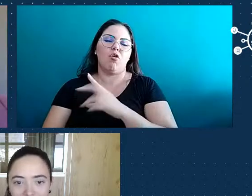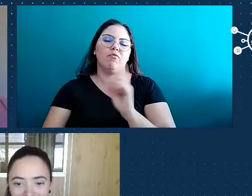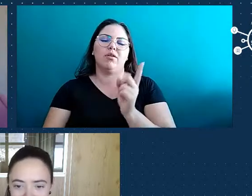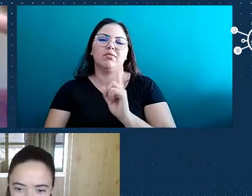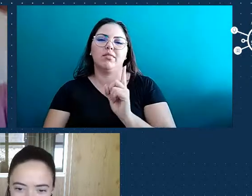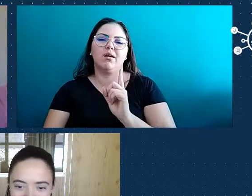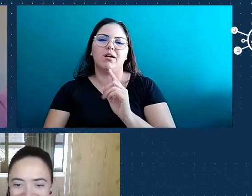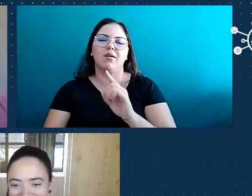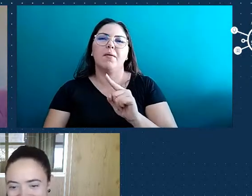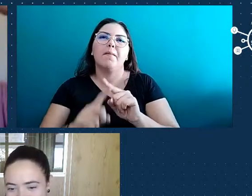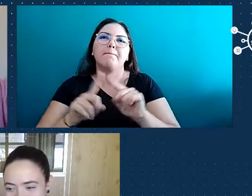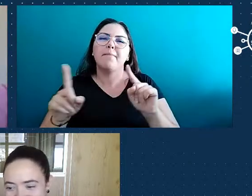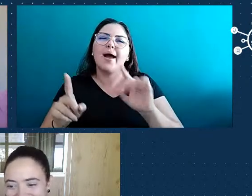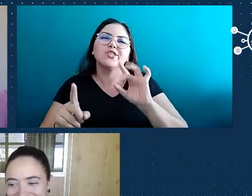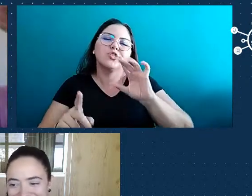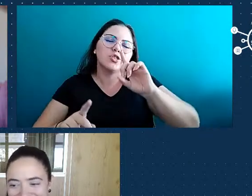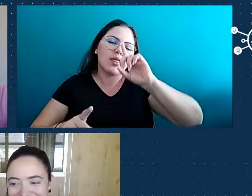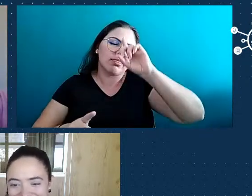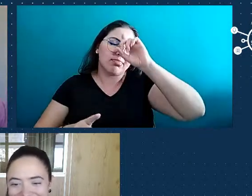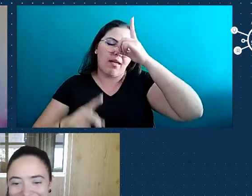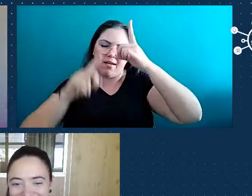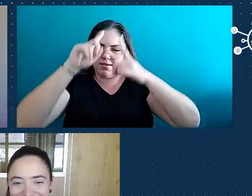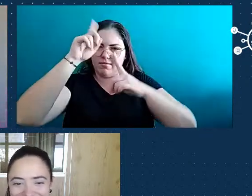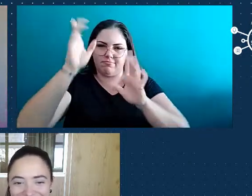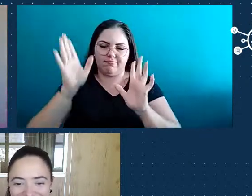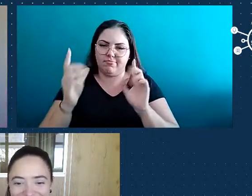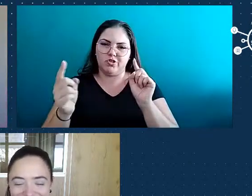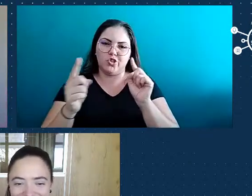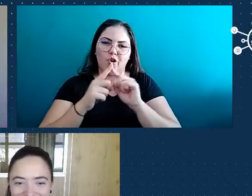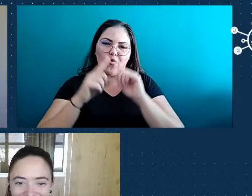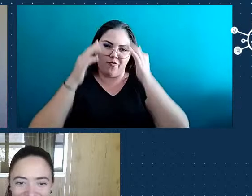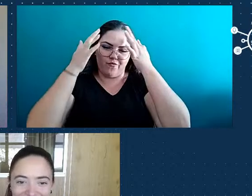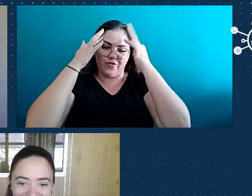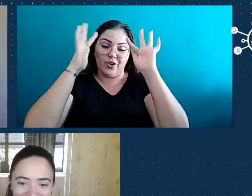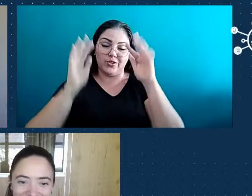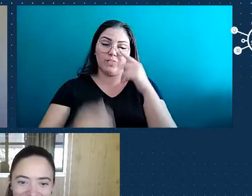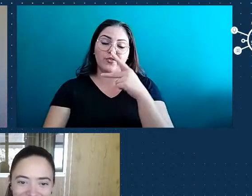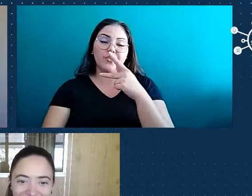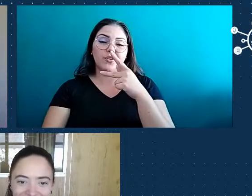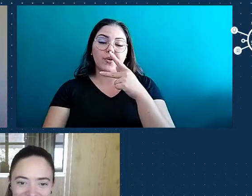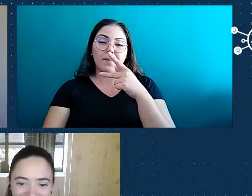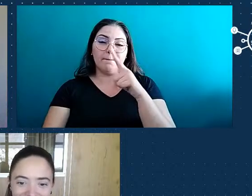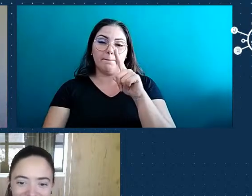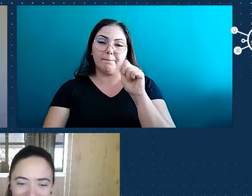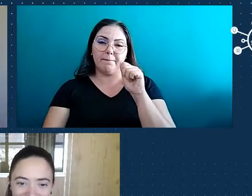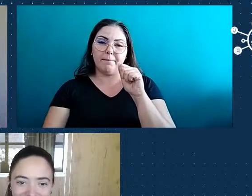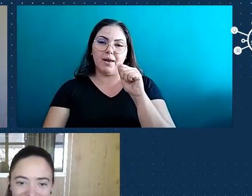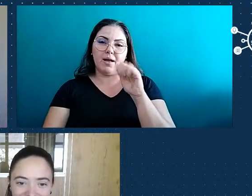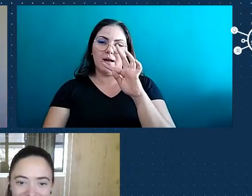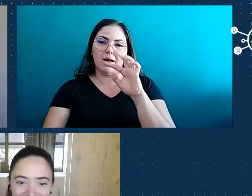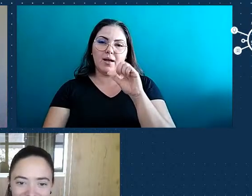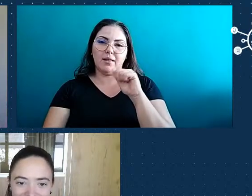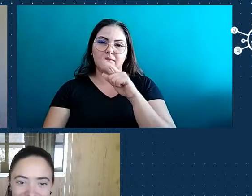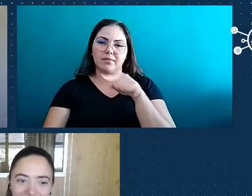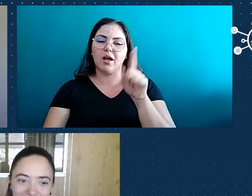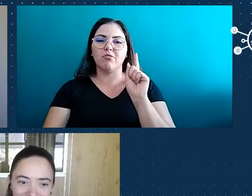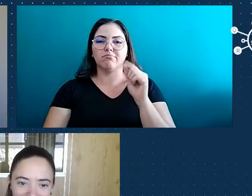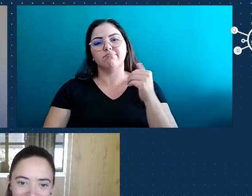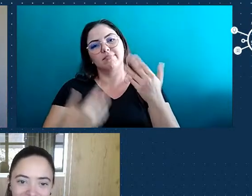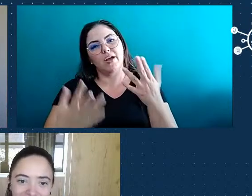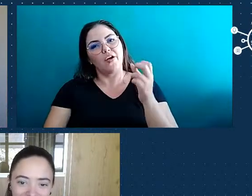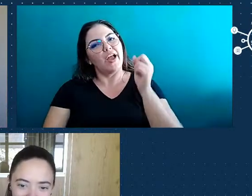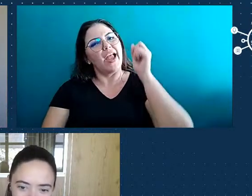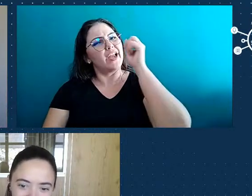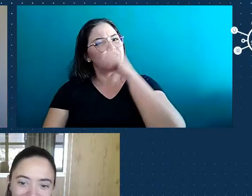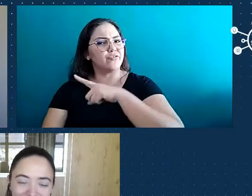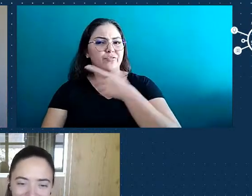das ideias. Está só na idealização. A realidade, às vezes, é diferente. A gente tem estudo, trabalho, tem família, tem um monte de